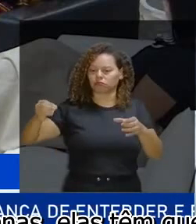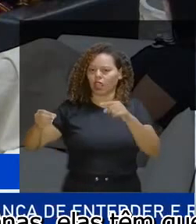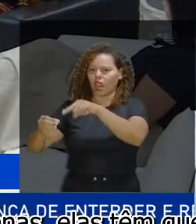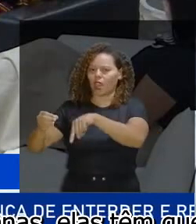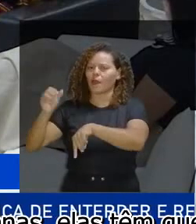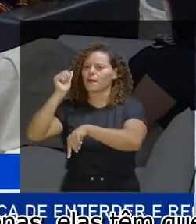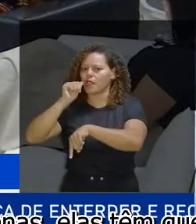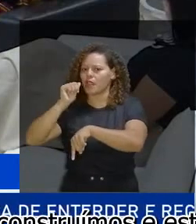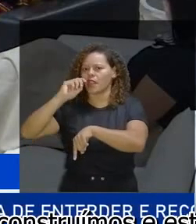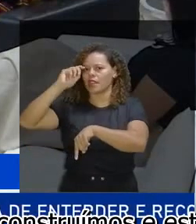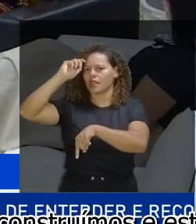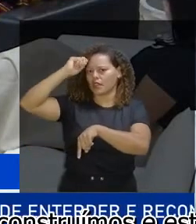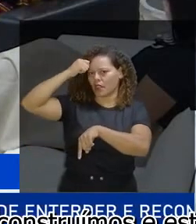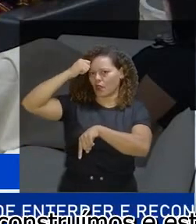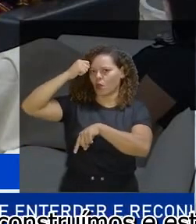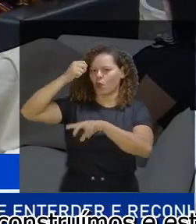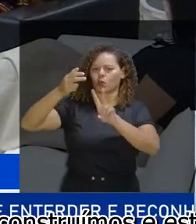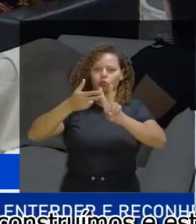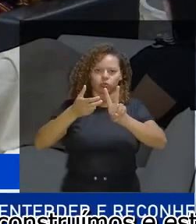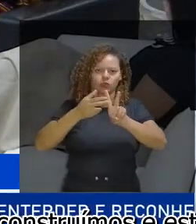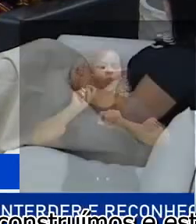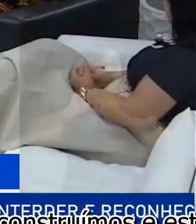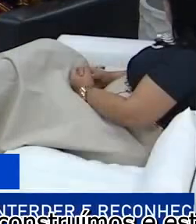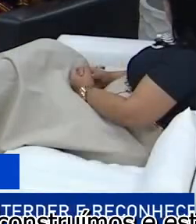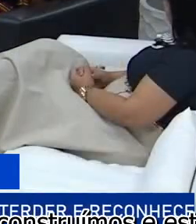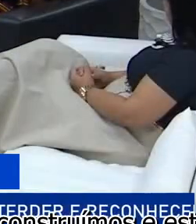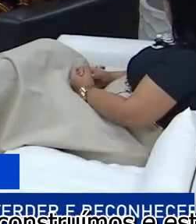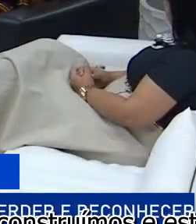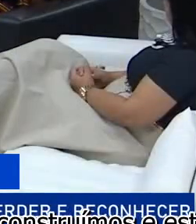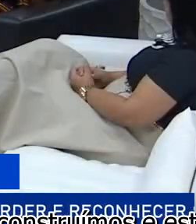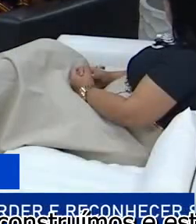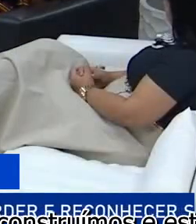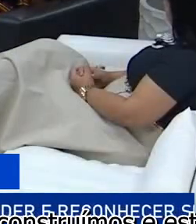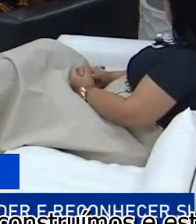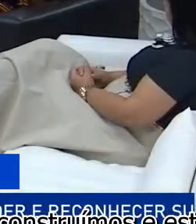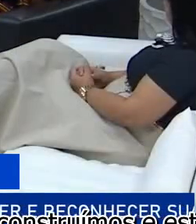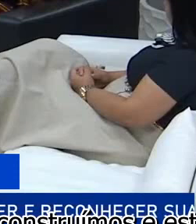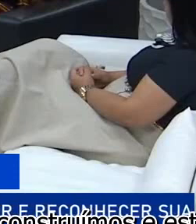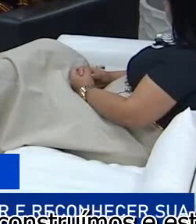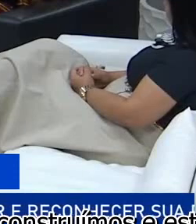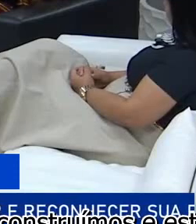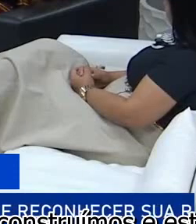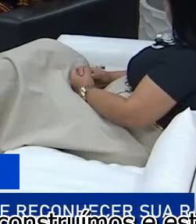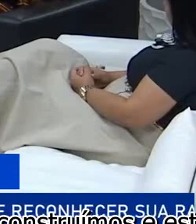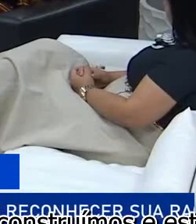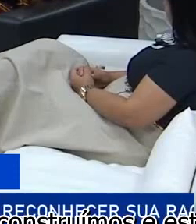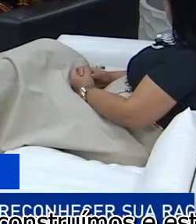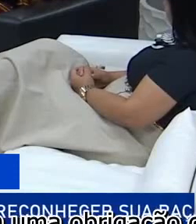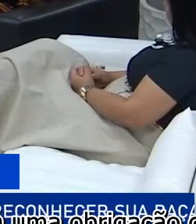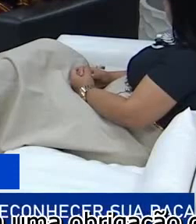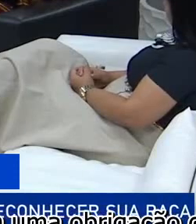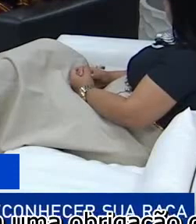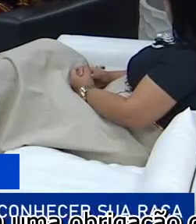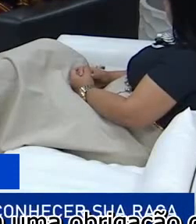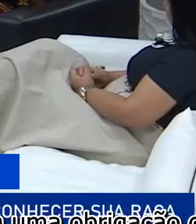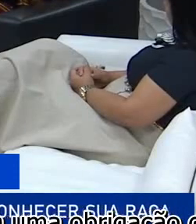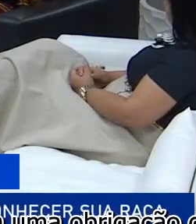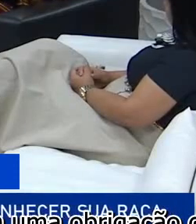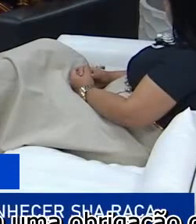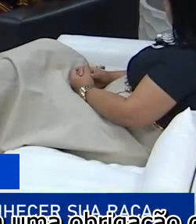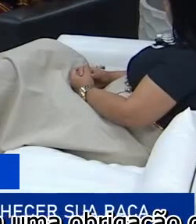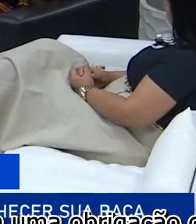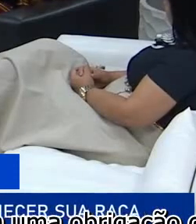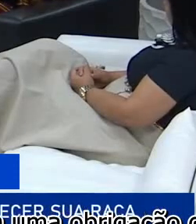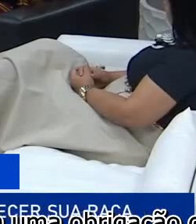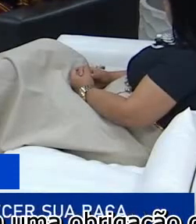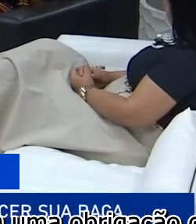de indígenas, elas têm que ser feitas da seguinte forma, não como está aqui, como nós construímos e está até aqui, porque hoje